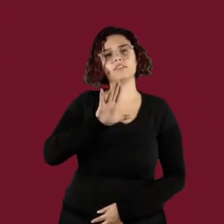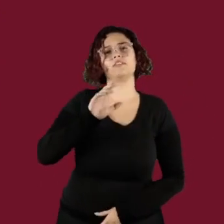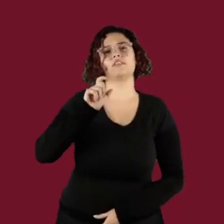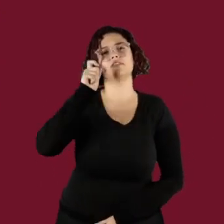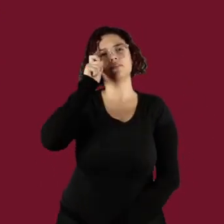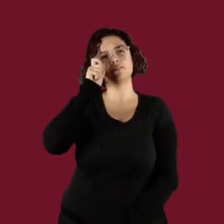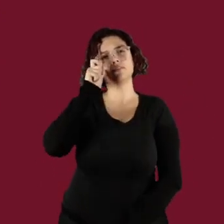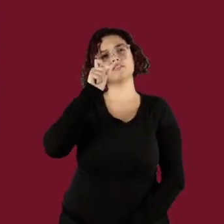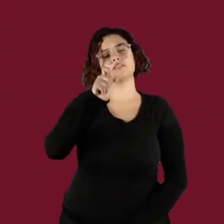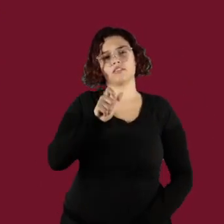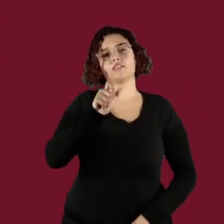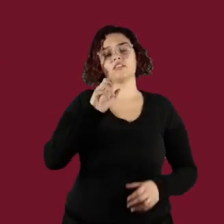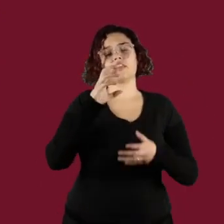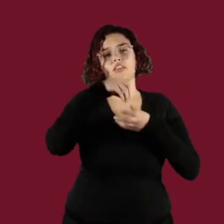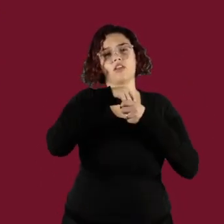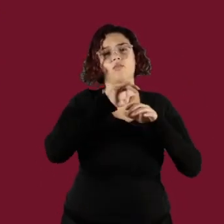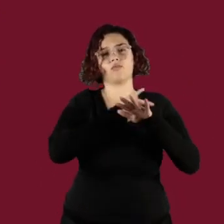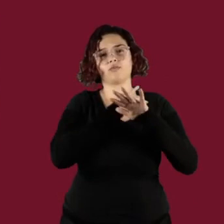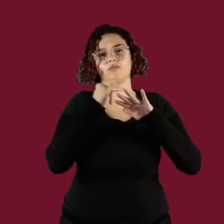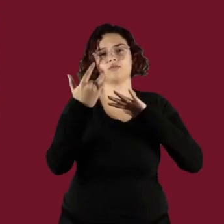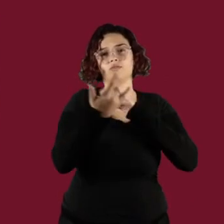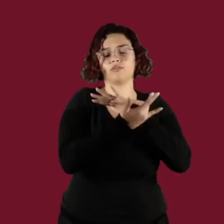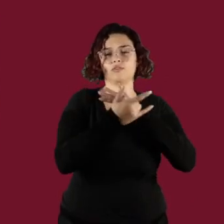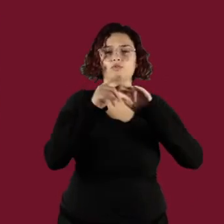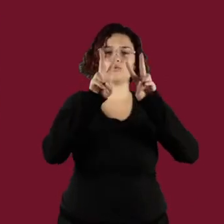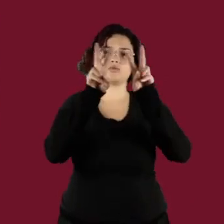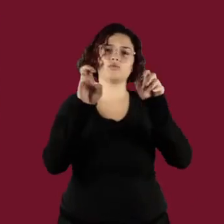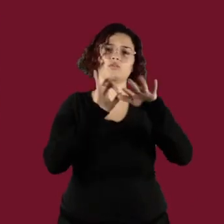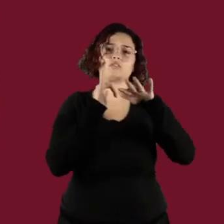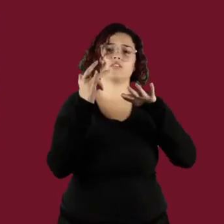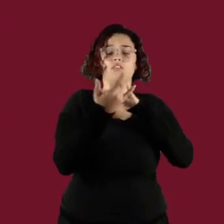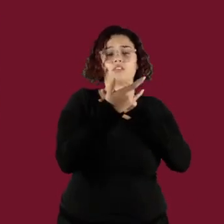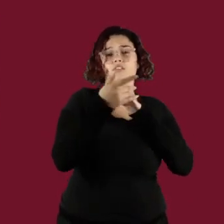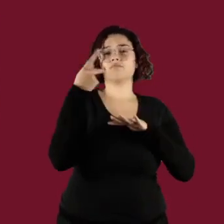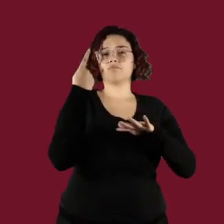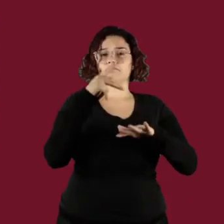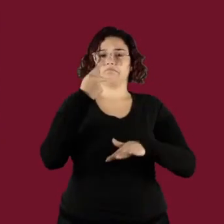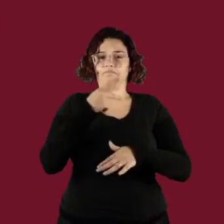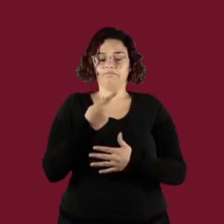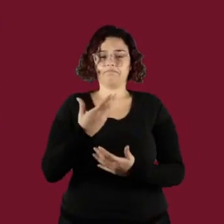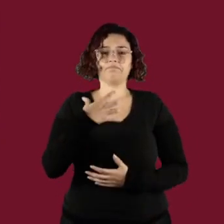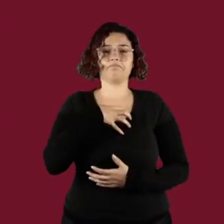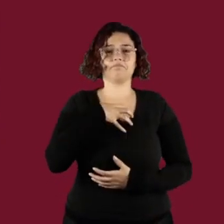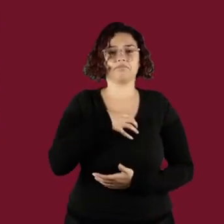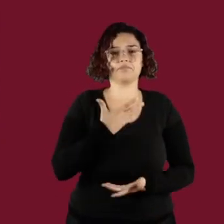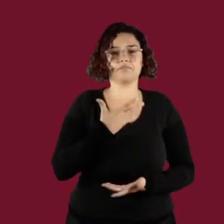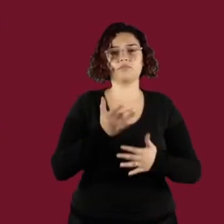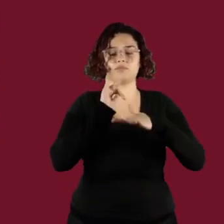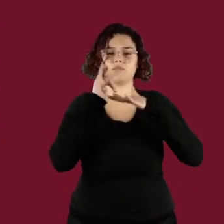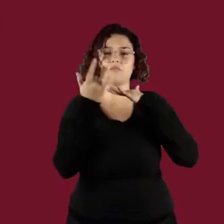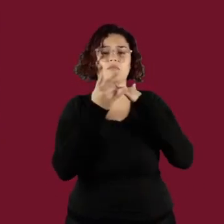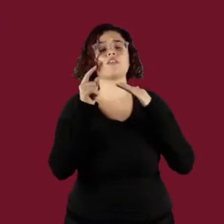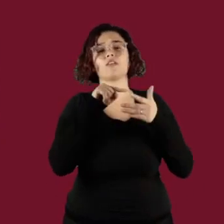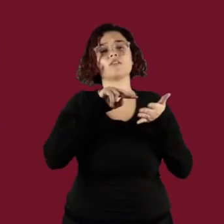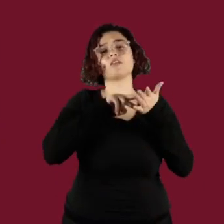a questão das redes sociais na sua natureza. Redes sociais são informação.